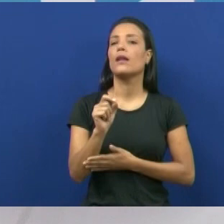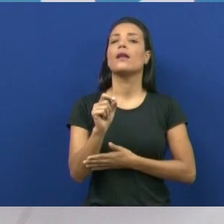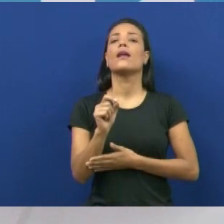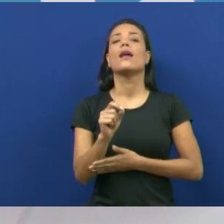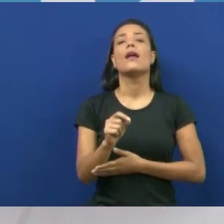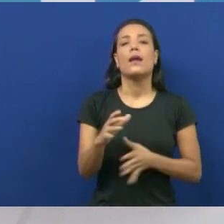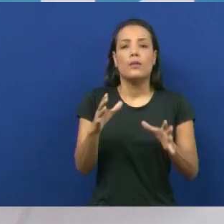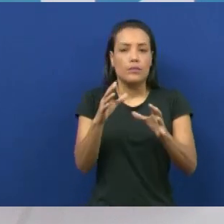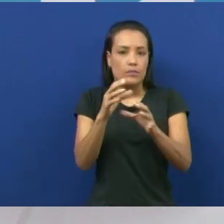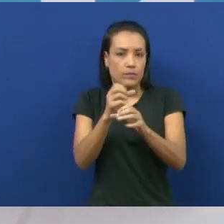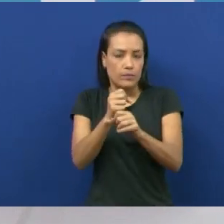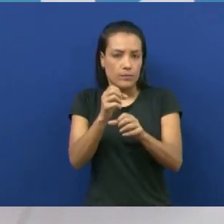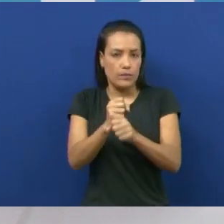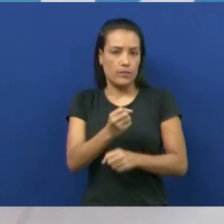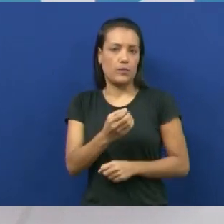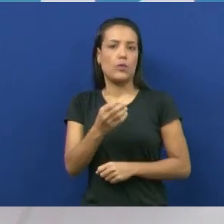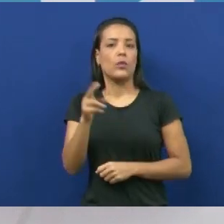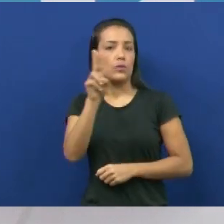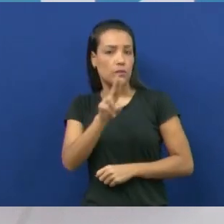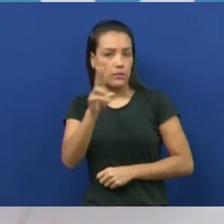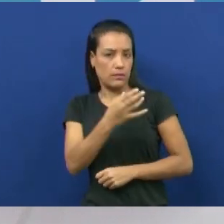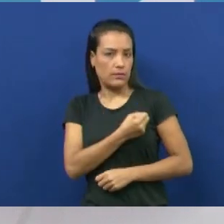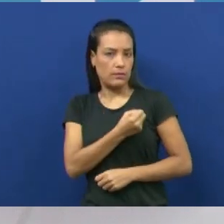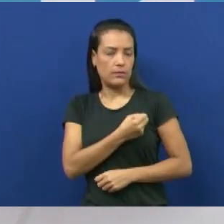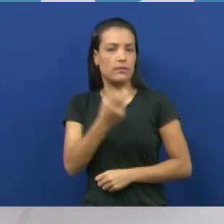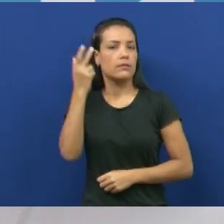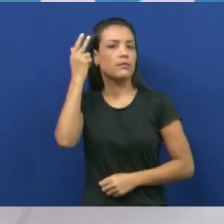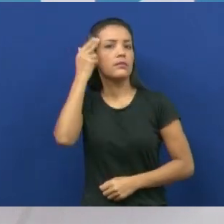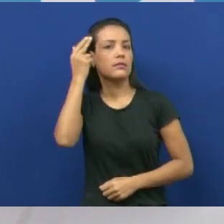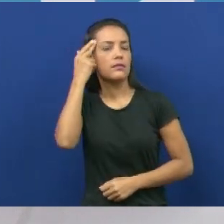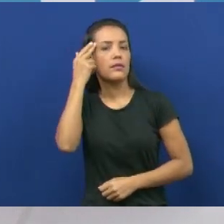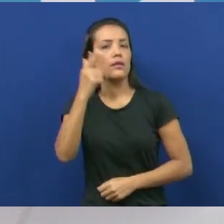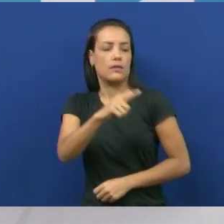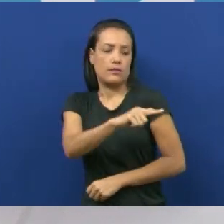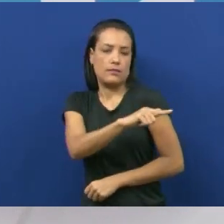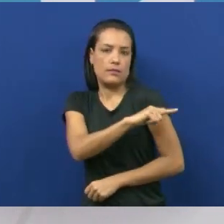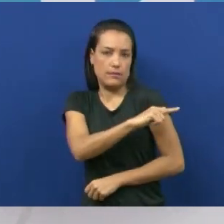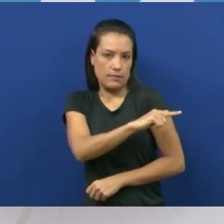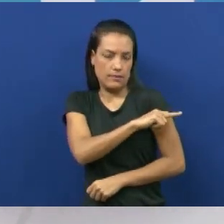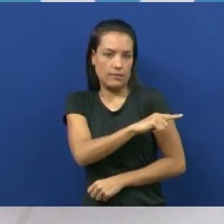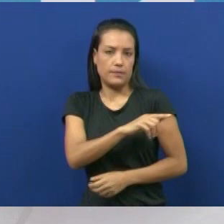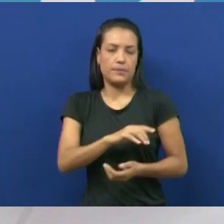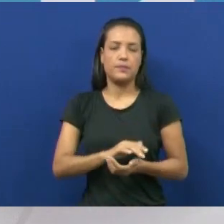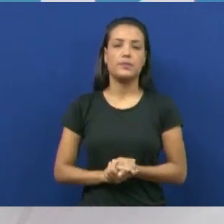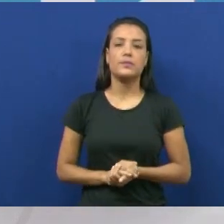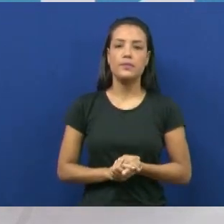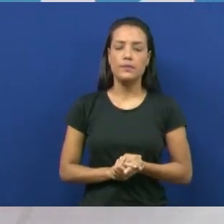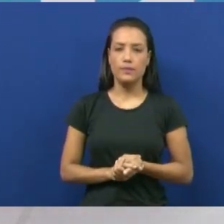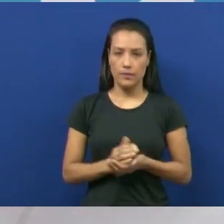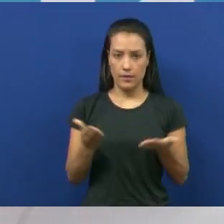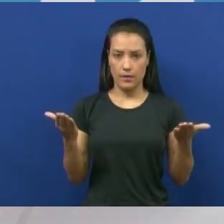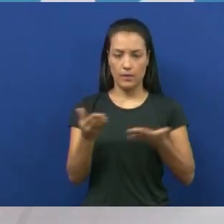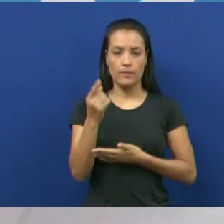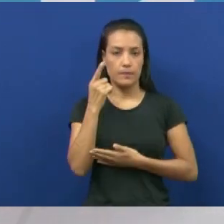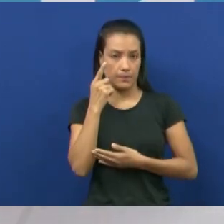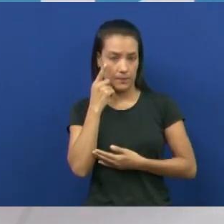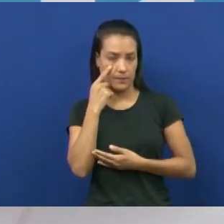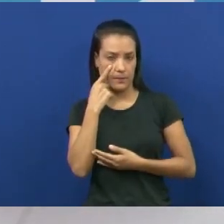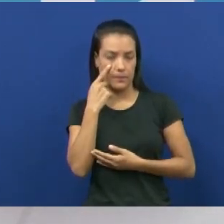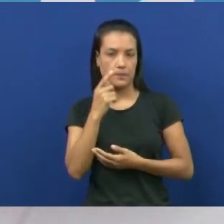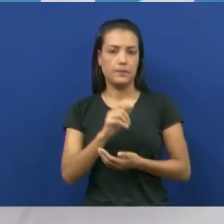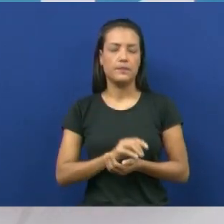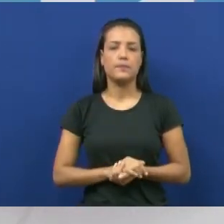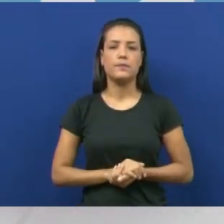números inteiros para o sétimo ano, certo? Então vamos lá, acompanha comigo no slide,